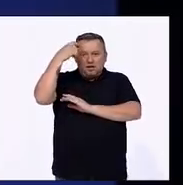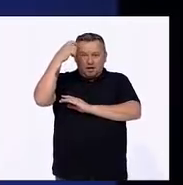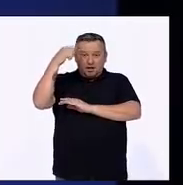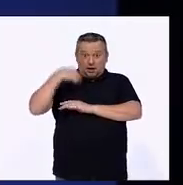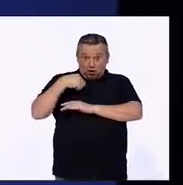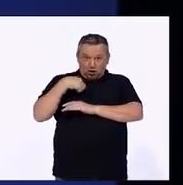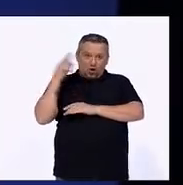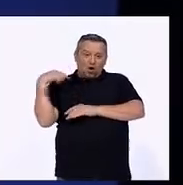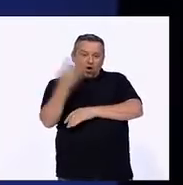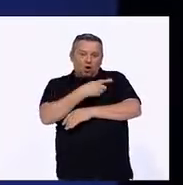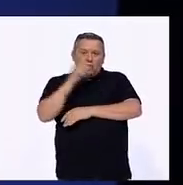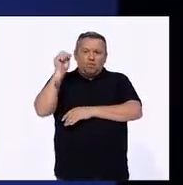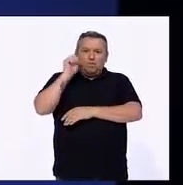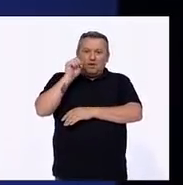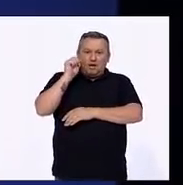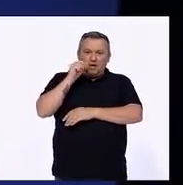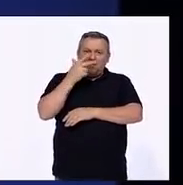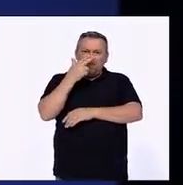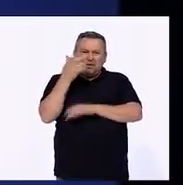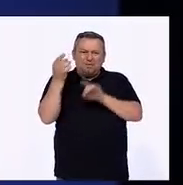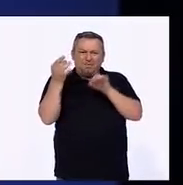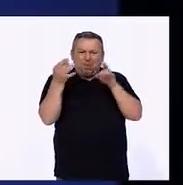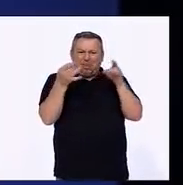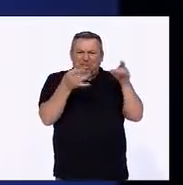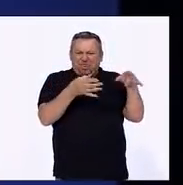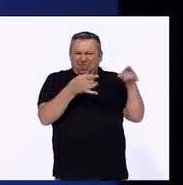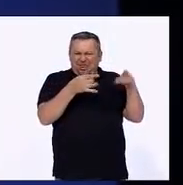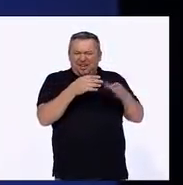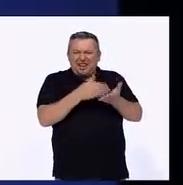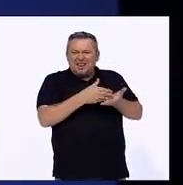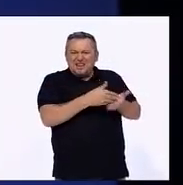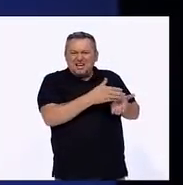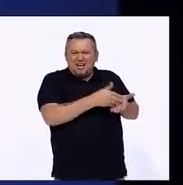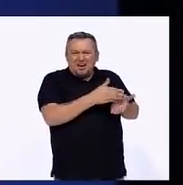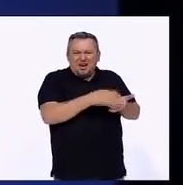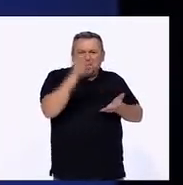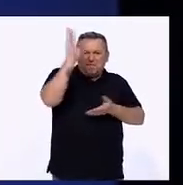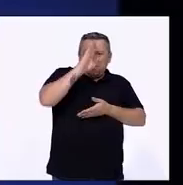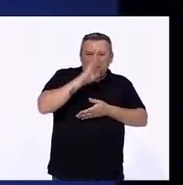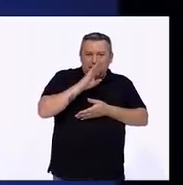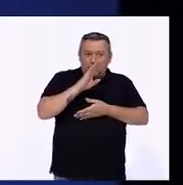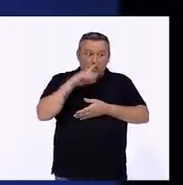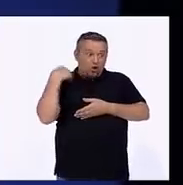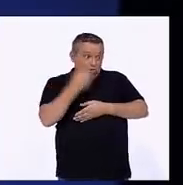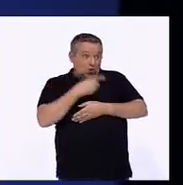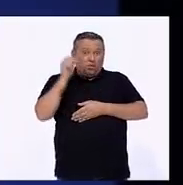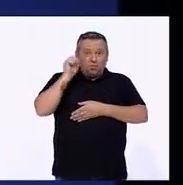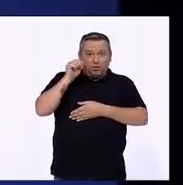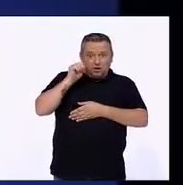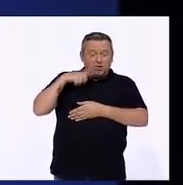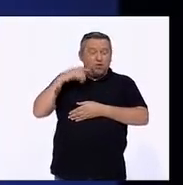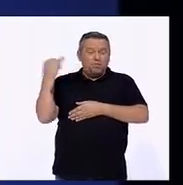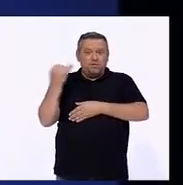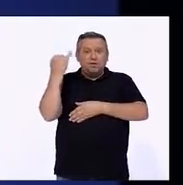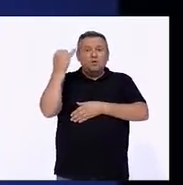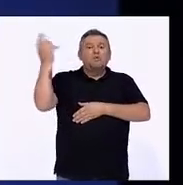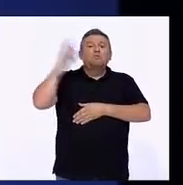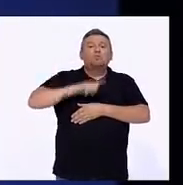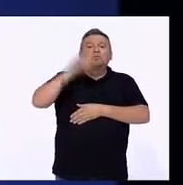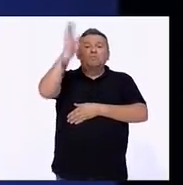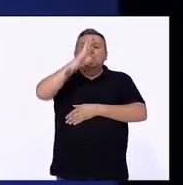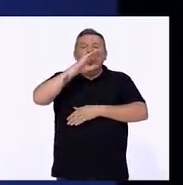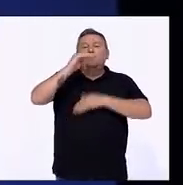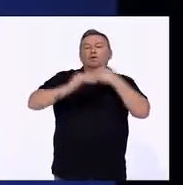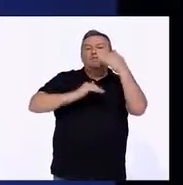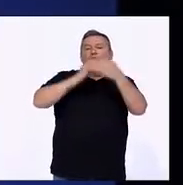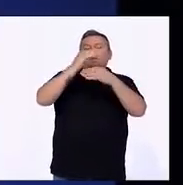tratadas, nós mulheres, como a escória do Brasil, quando, na realidade, para mim, nós somos determinantes para o Brasil se desenvolver, porque eu não